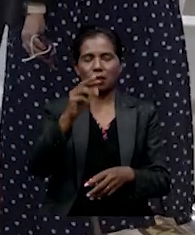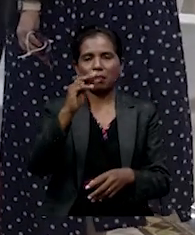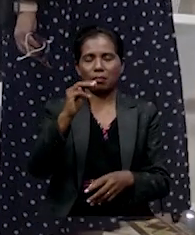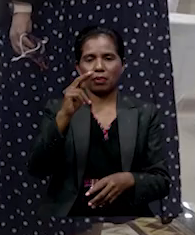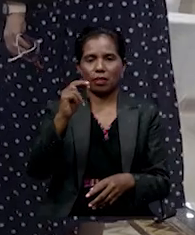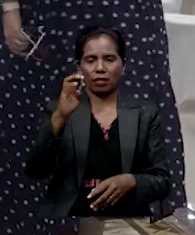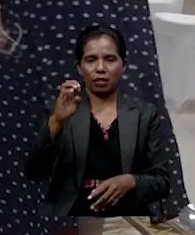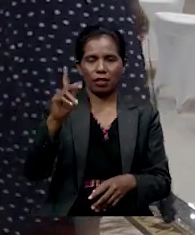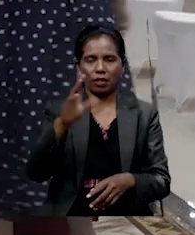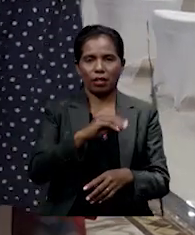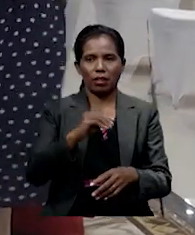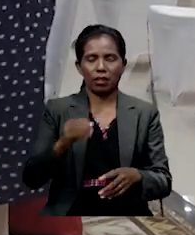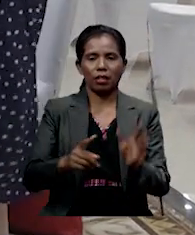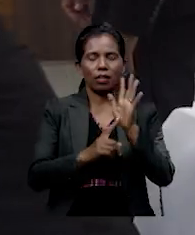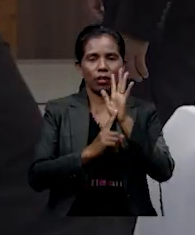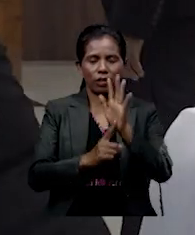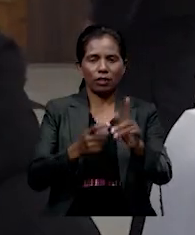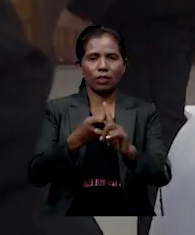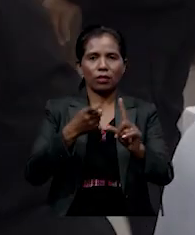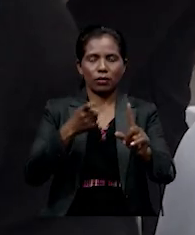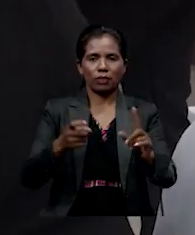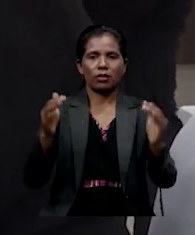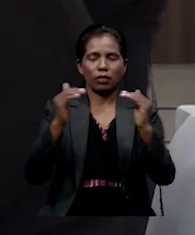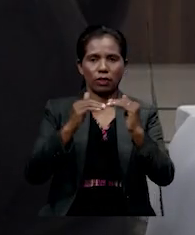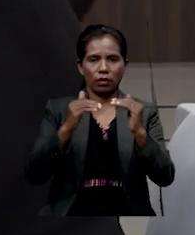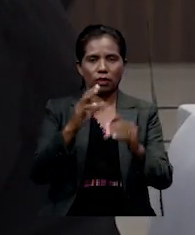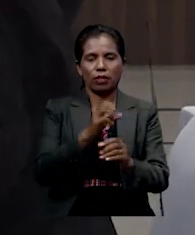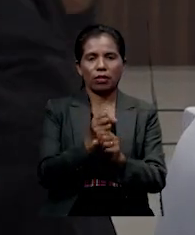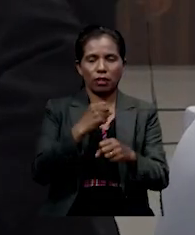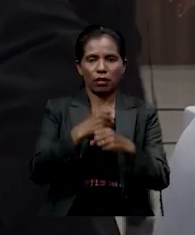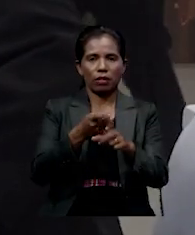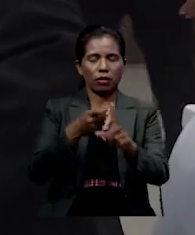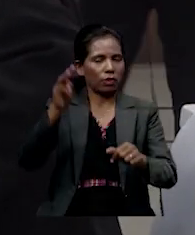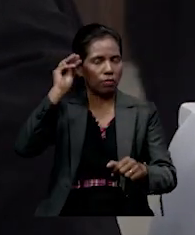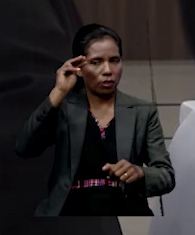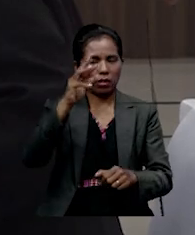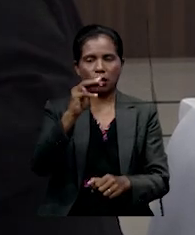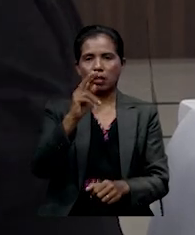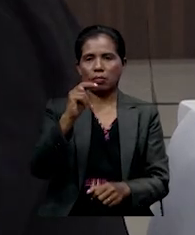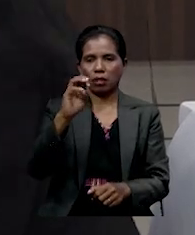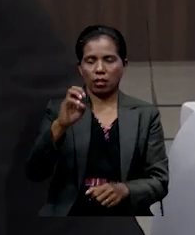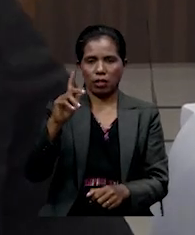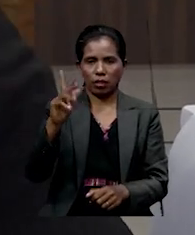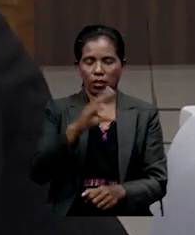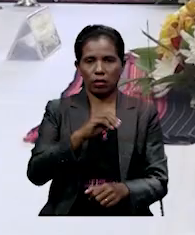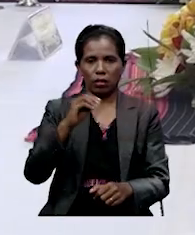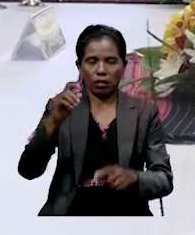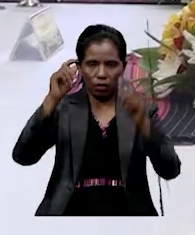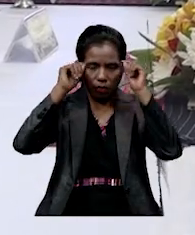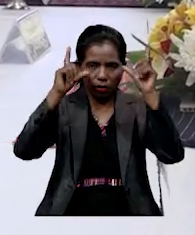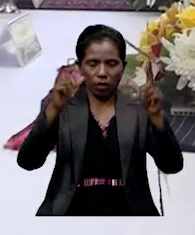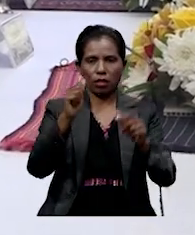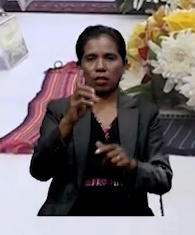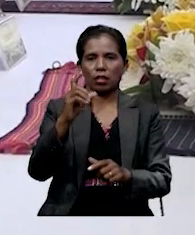Austrália, Penny Wong, Hatolia Hirakne, liu-se conferência para imprensa, nebe acompanha o Ministro de Negócios Estrangeiros Cooperação Timor-Leste,